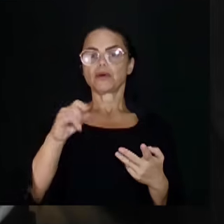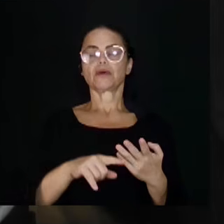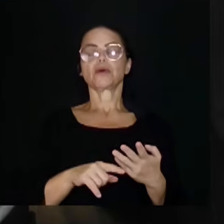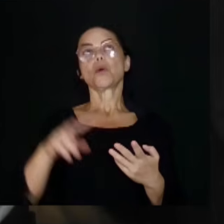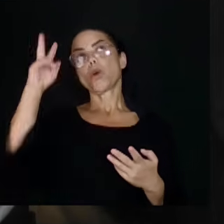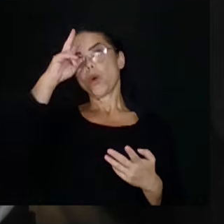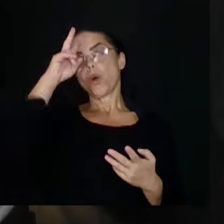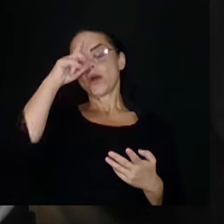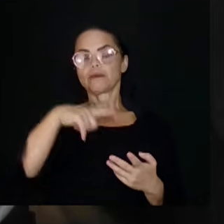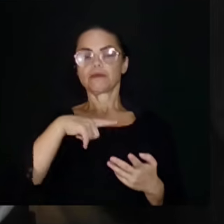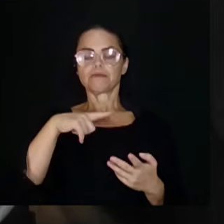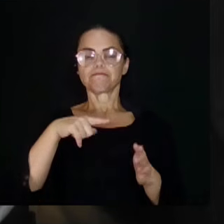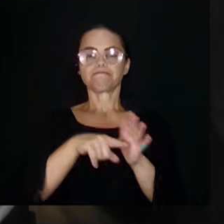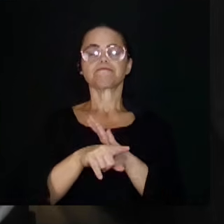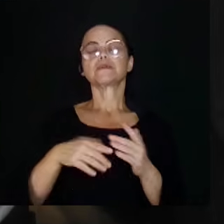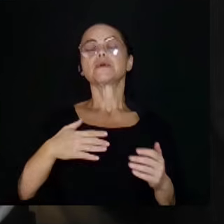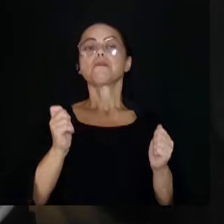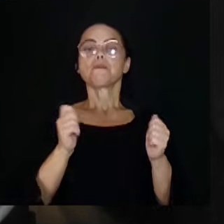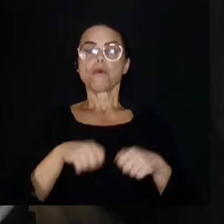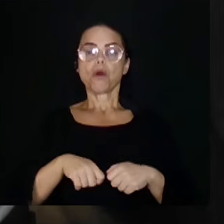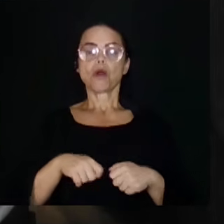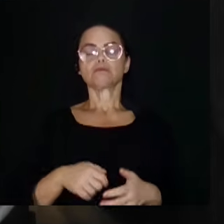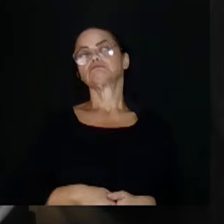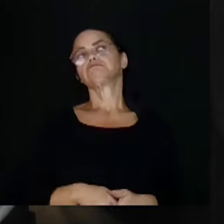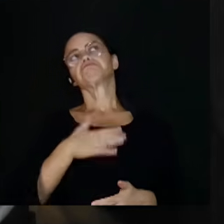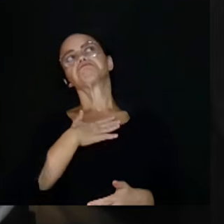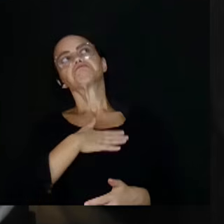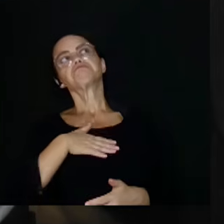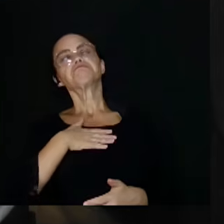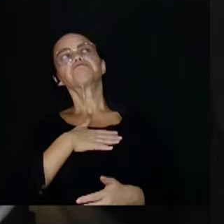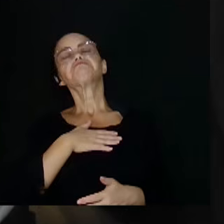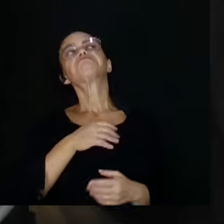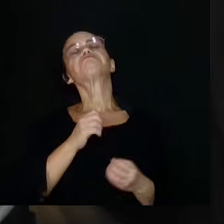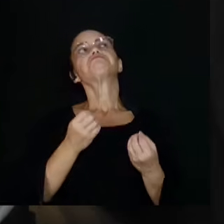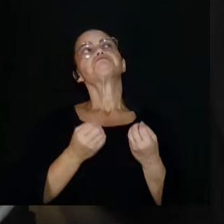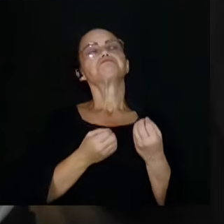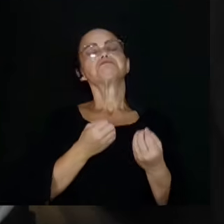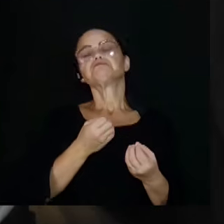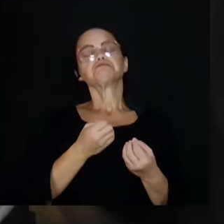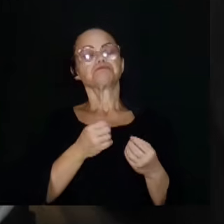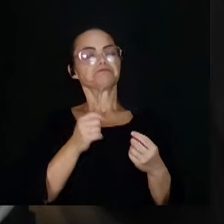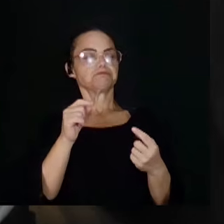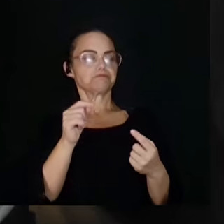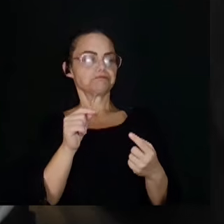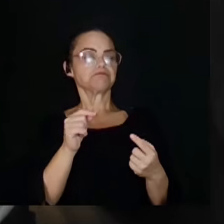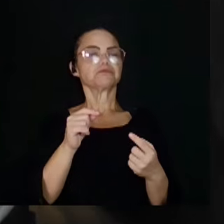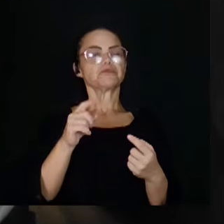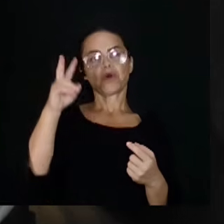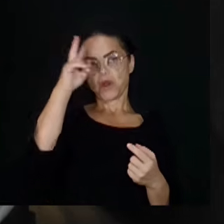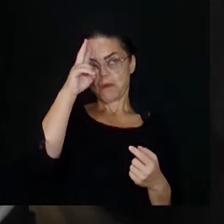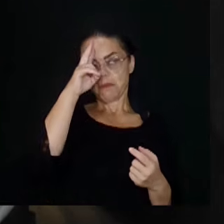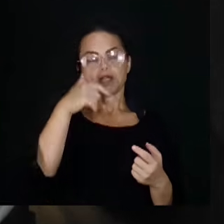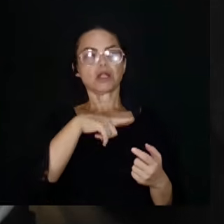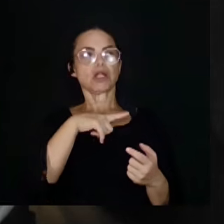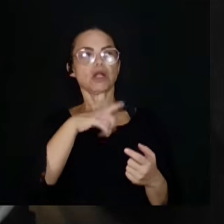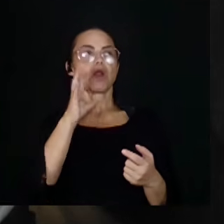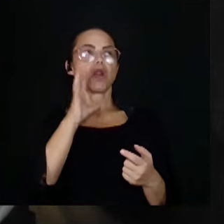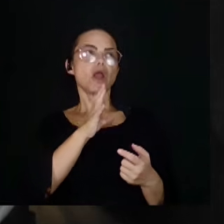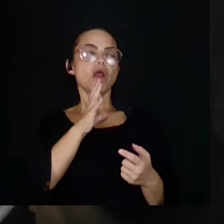que você pode dizer, não, olha, esse elemento, esse episódio ou esse contexto